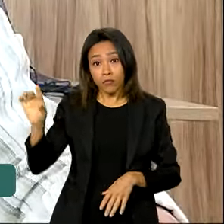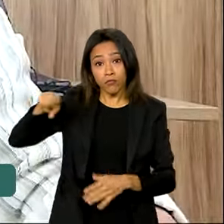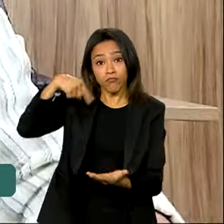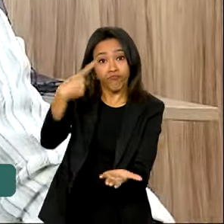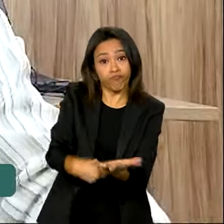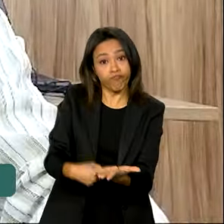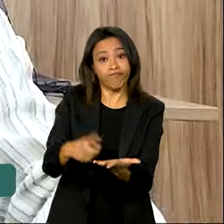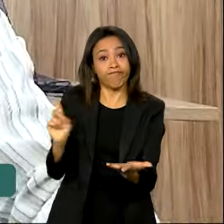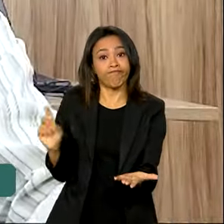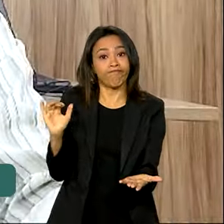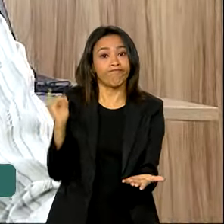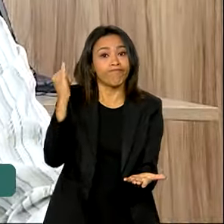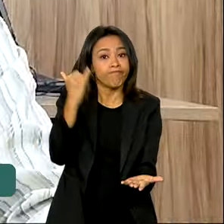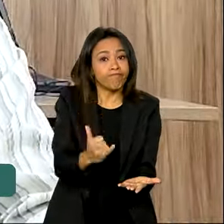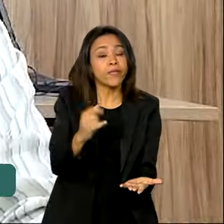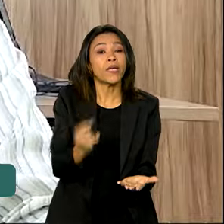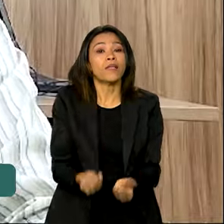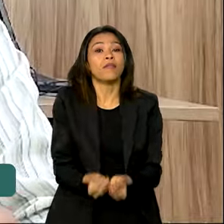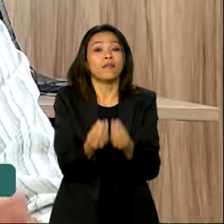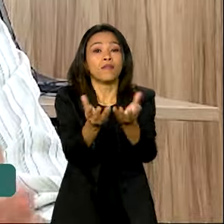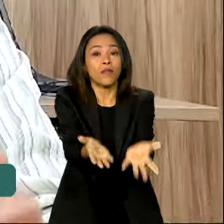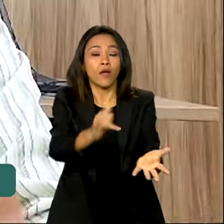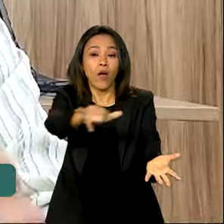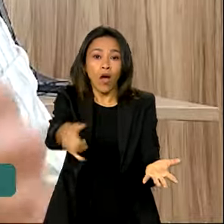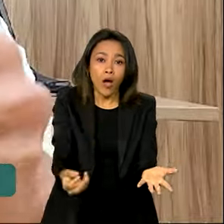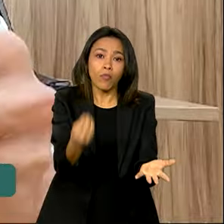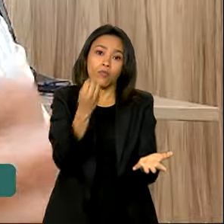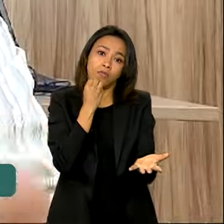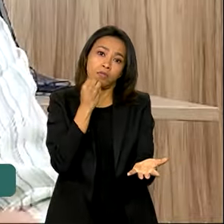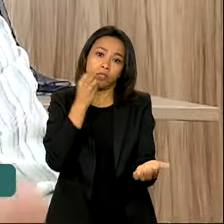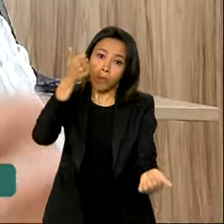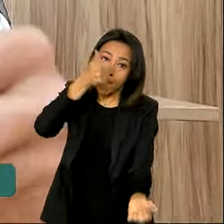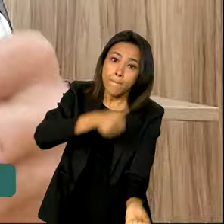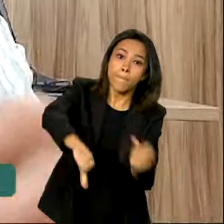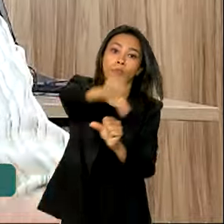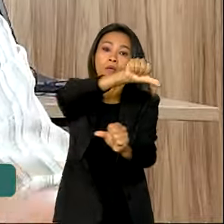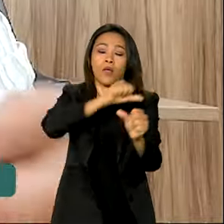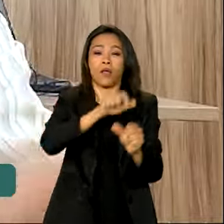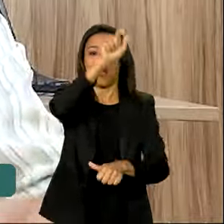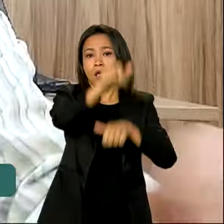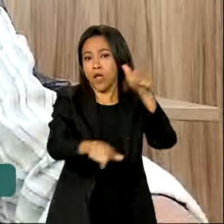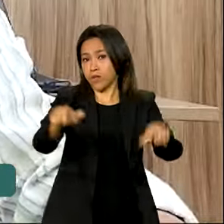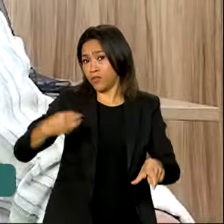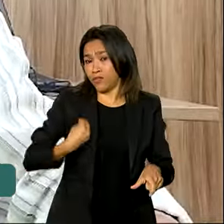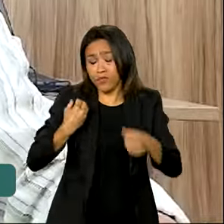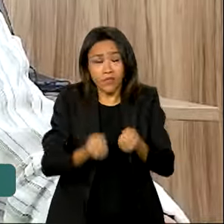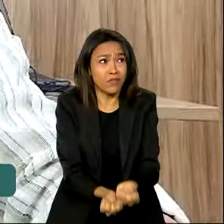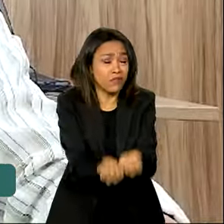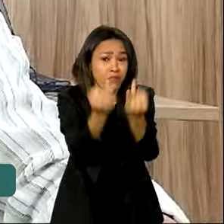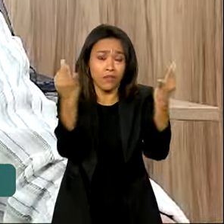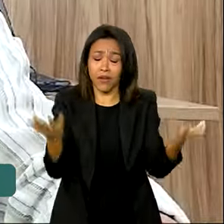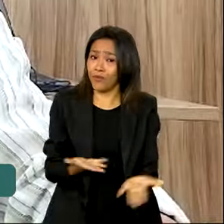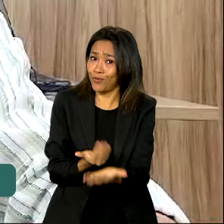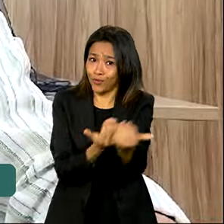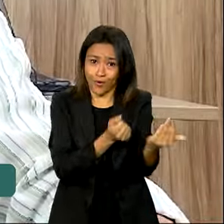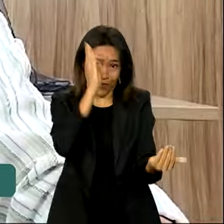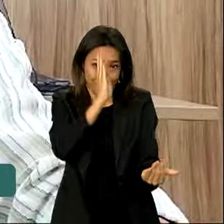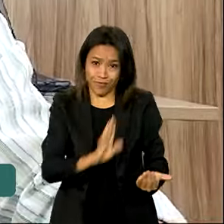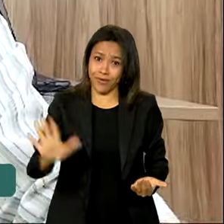aqui, ele oportunizou a mudança de vida de muitos jovens Brasil afora.